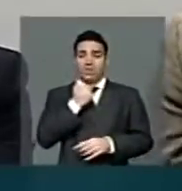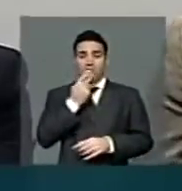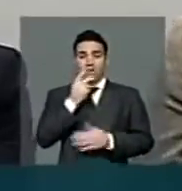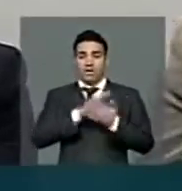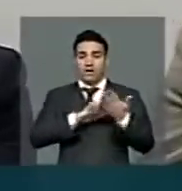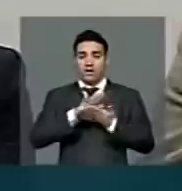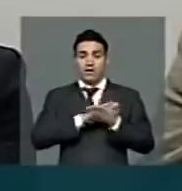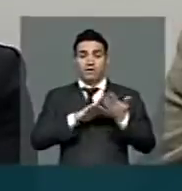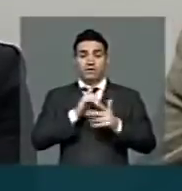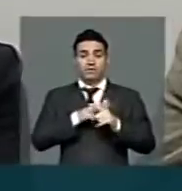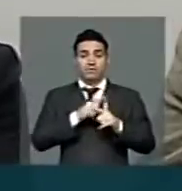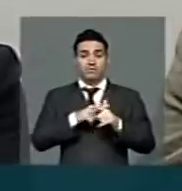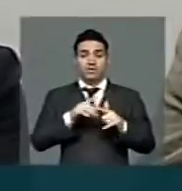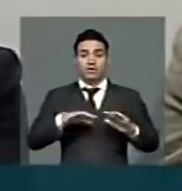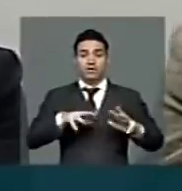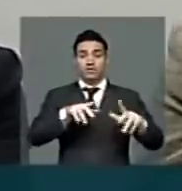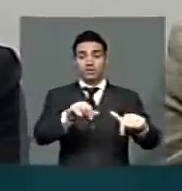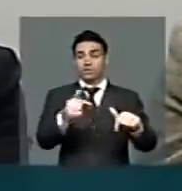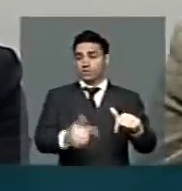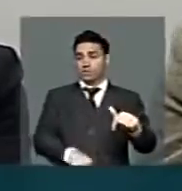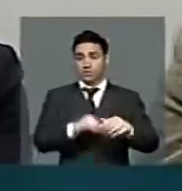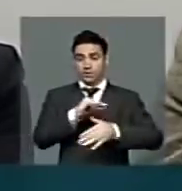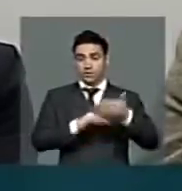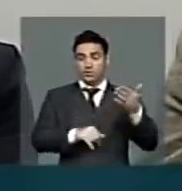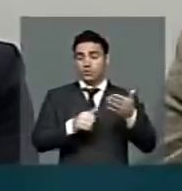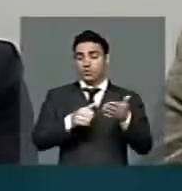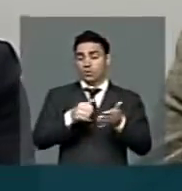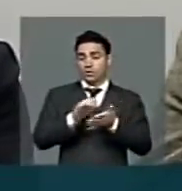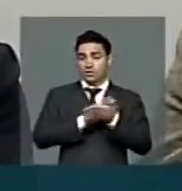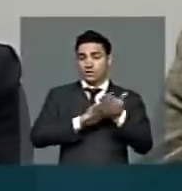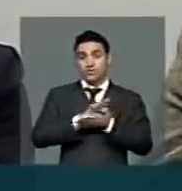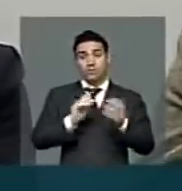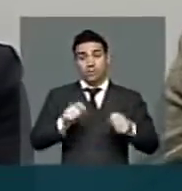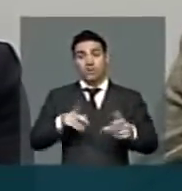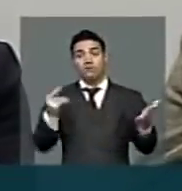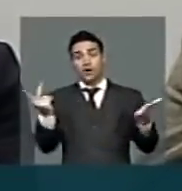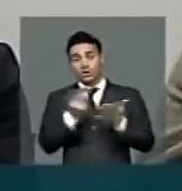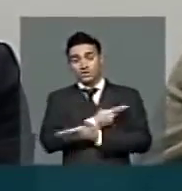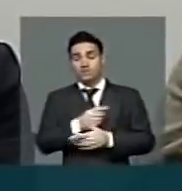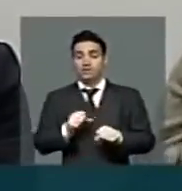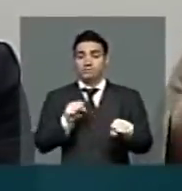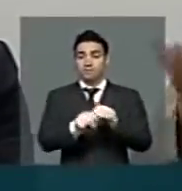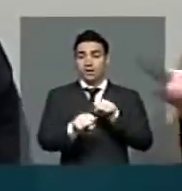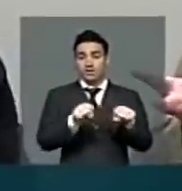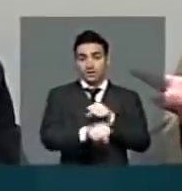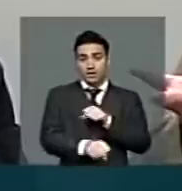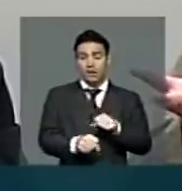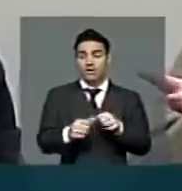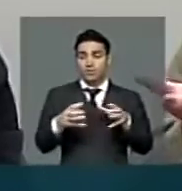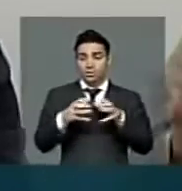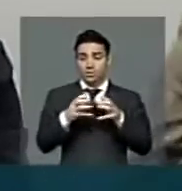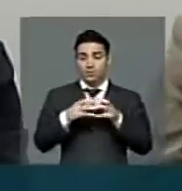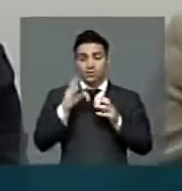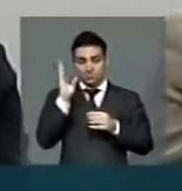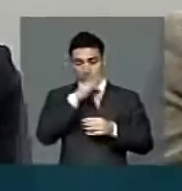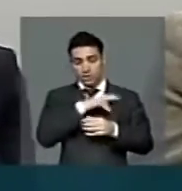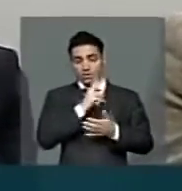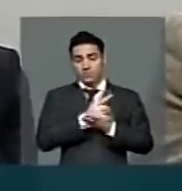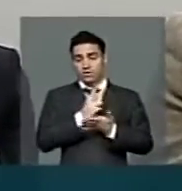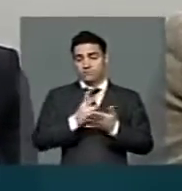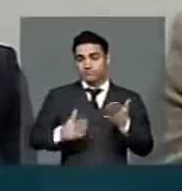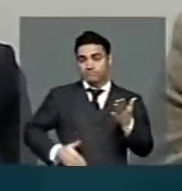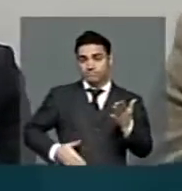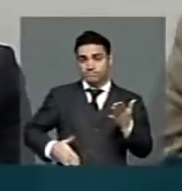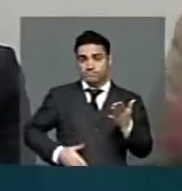opera na ilegalidade e elas podem ser assassinadas por quadrilhas de exploradores montadas. Ou